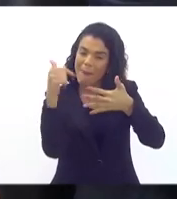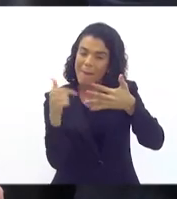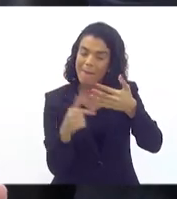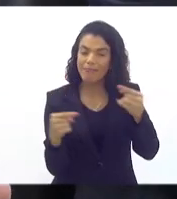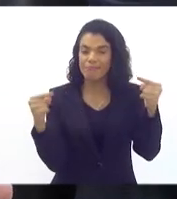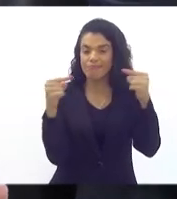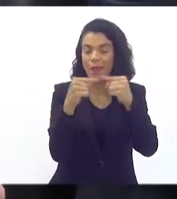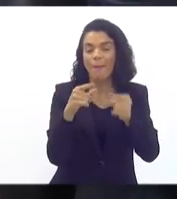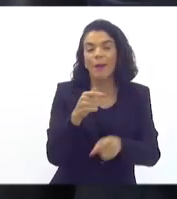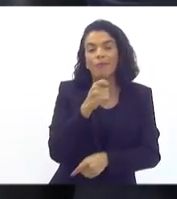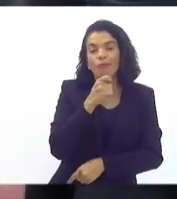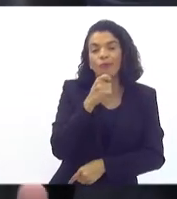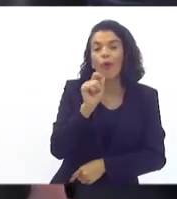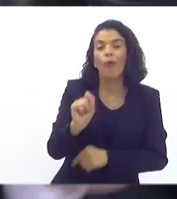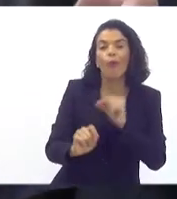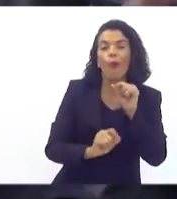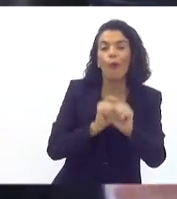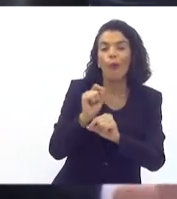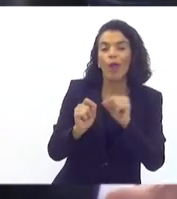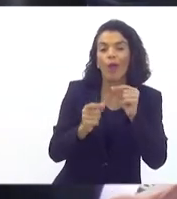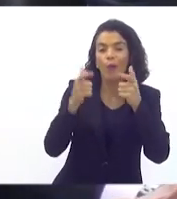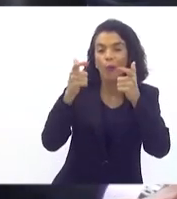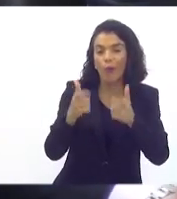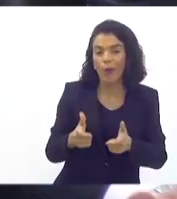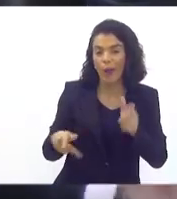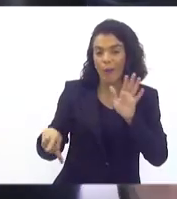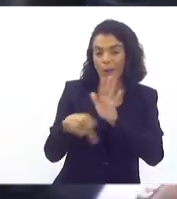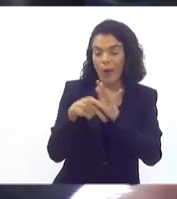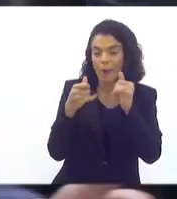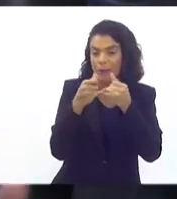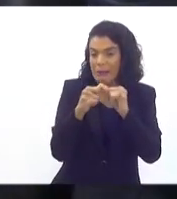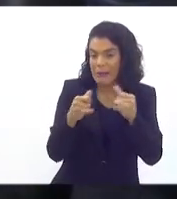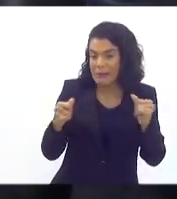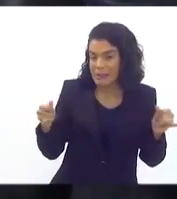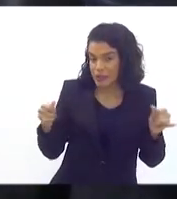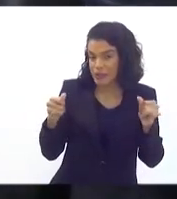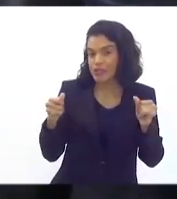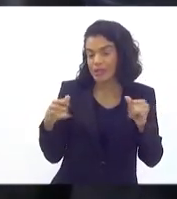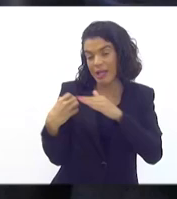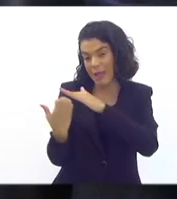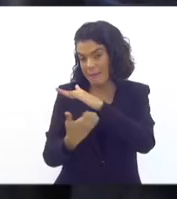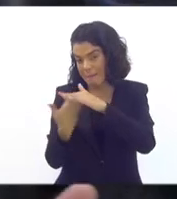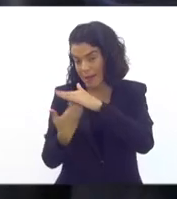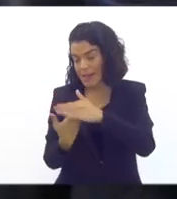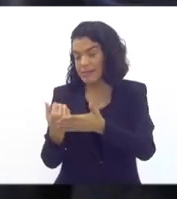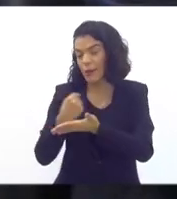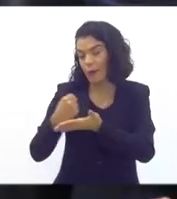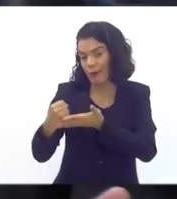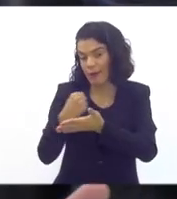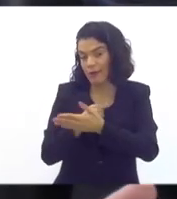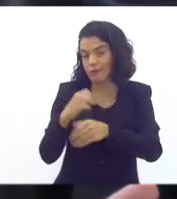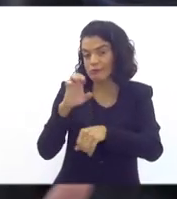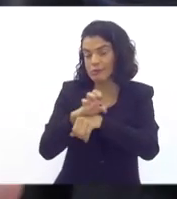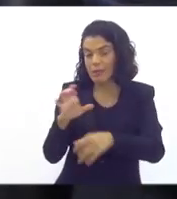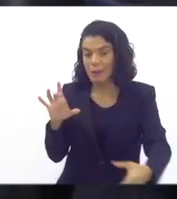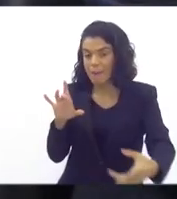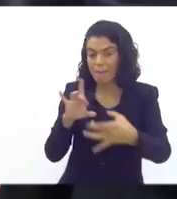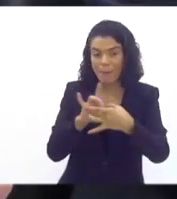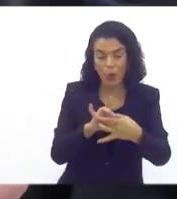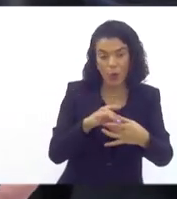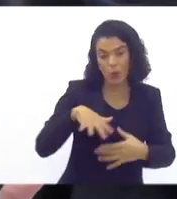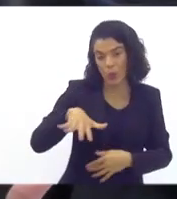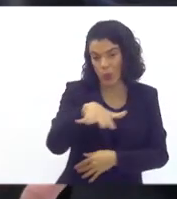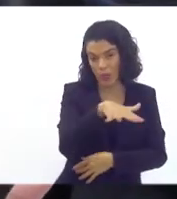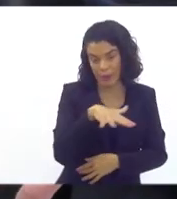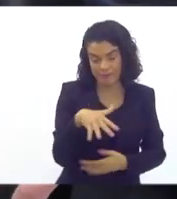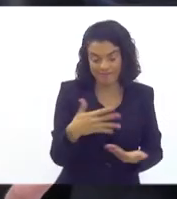mas não tem ali uma subestação da empresa concessionária que torna incapaz de fixar qualquer indústria naquela